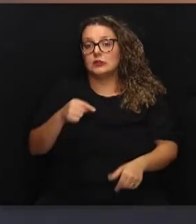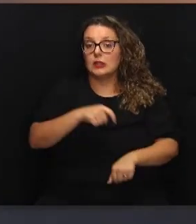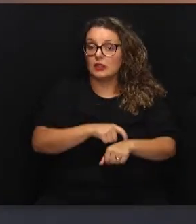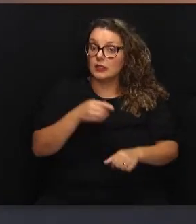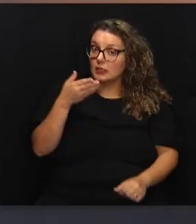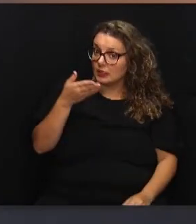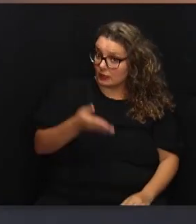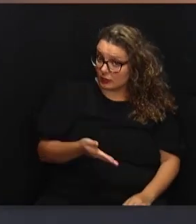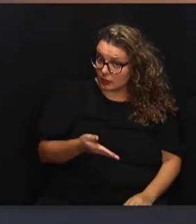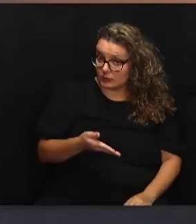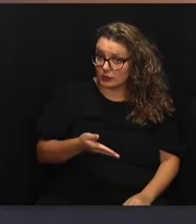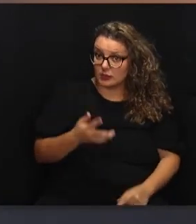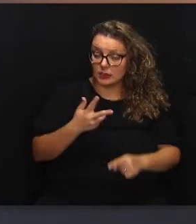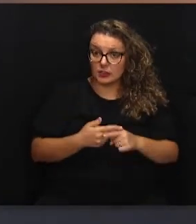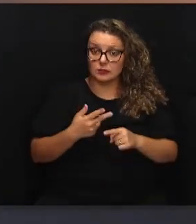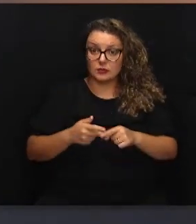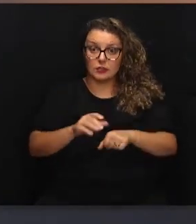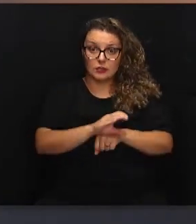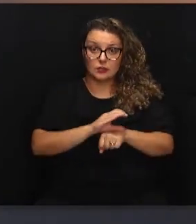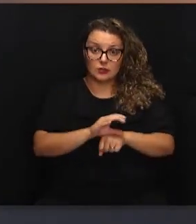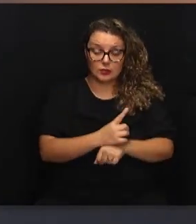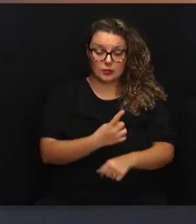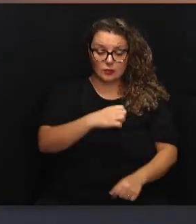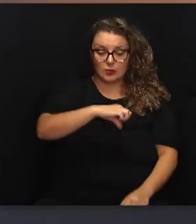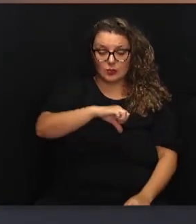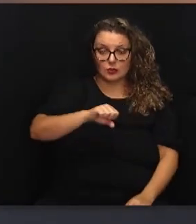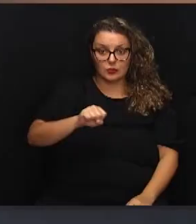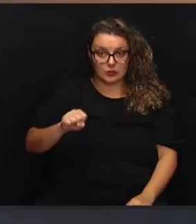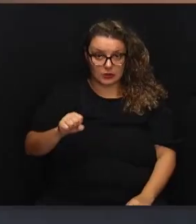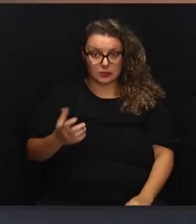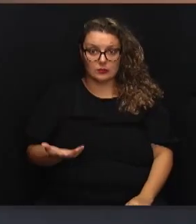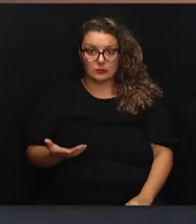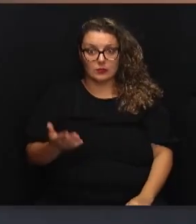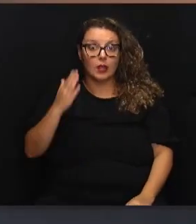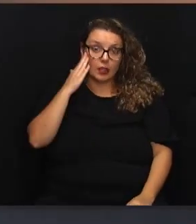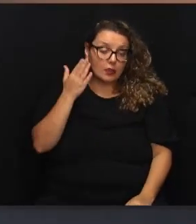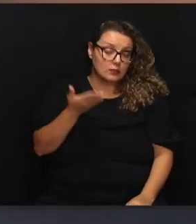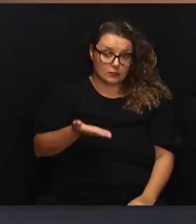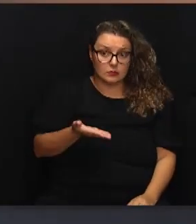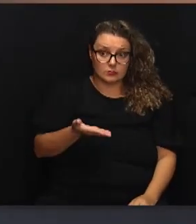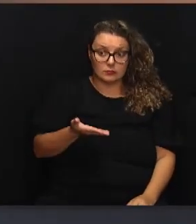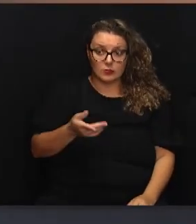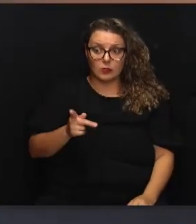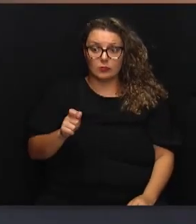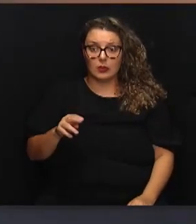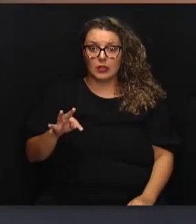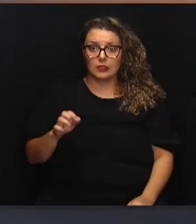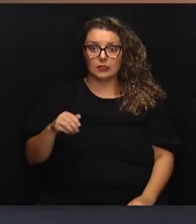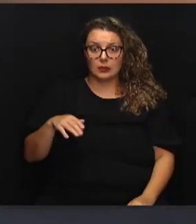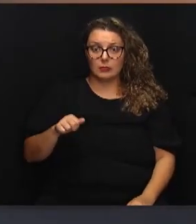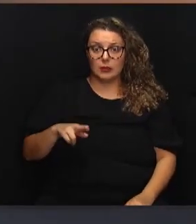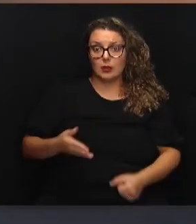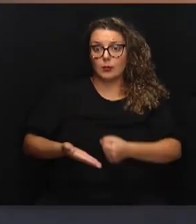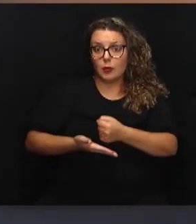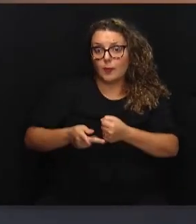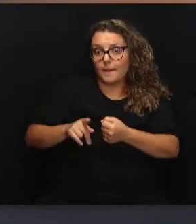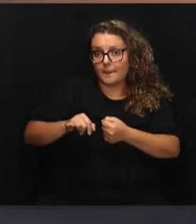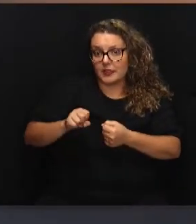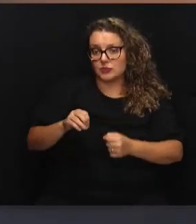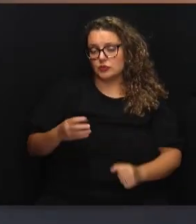momento da edição da Constituição de 1988, se entendeu mesmo como um patamar, né? Como um piso, né?